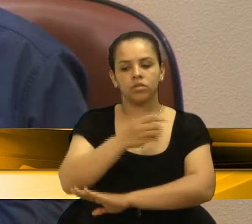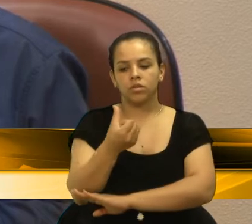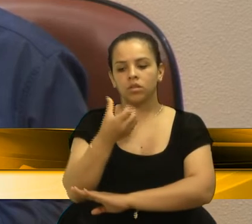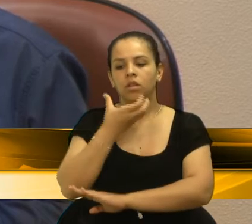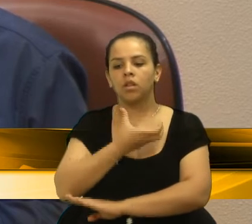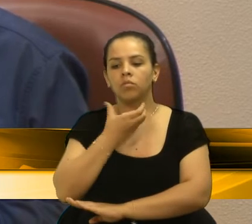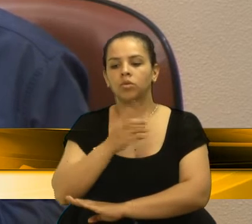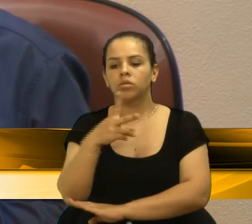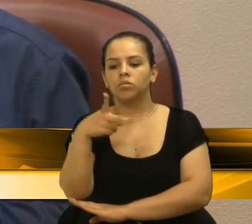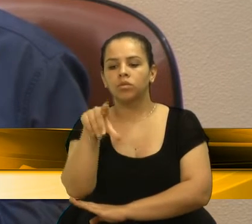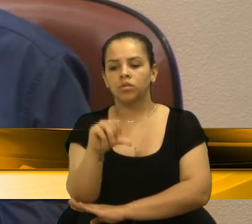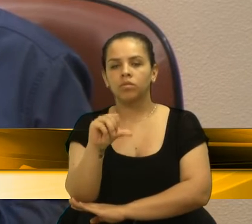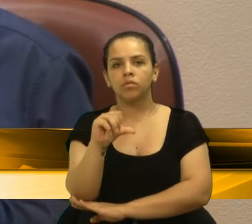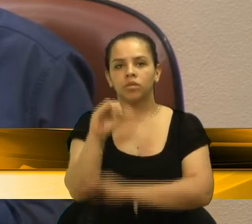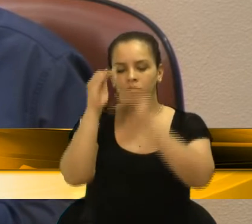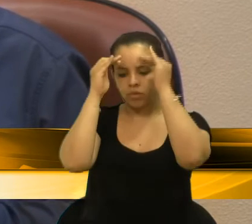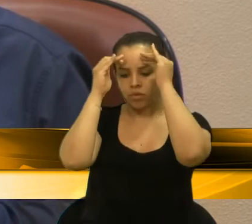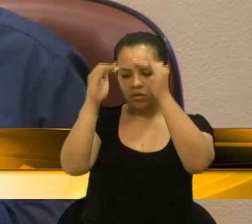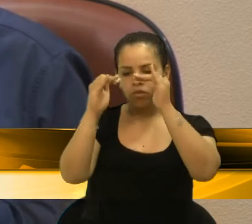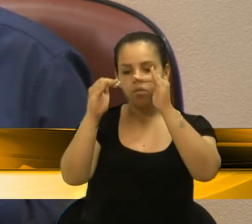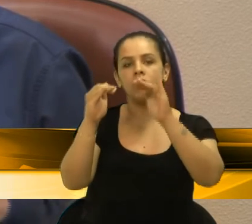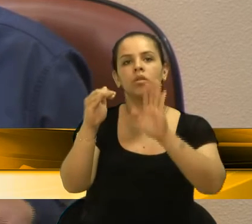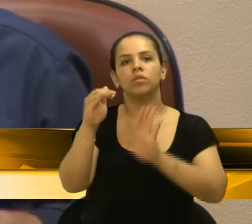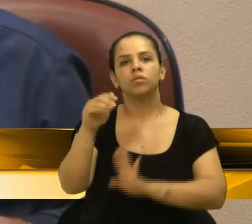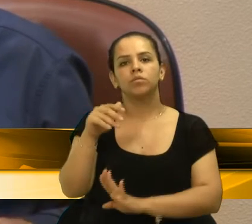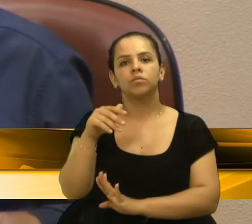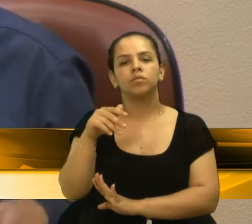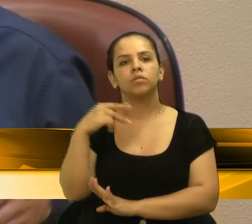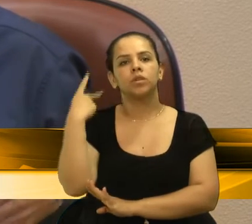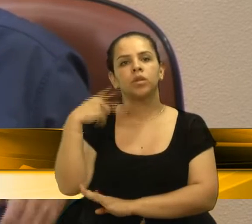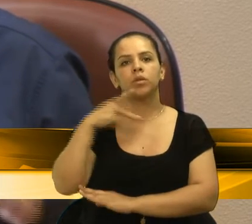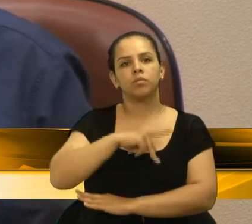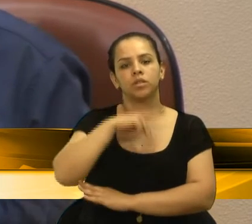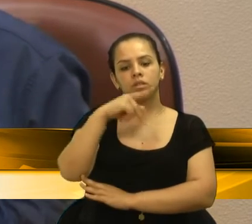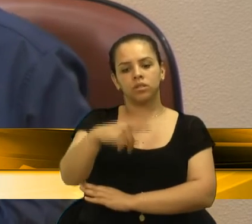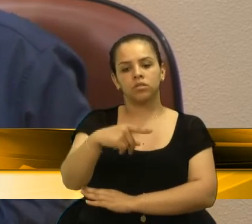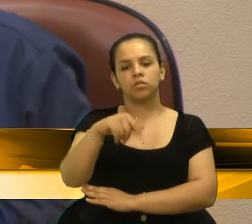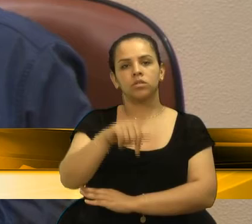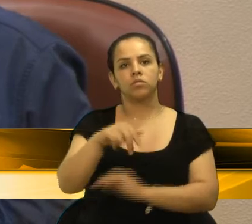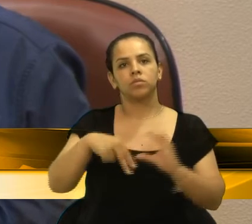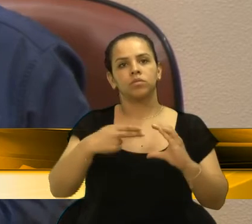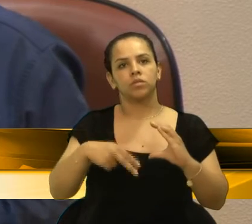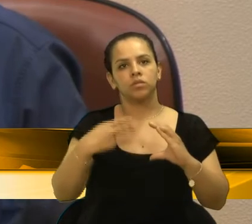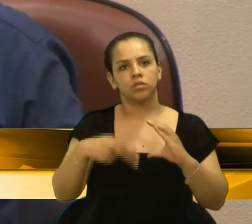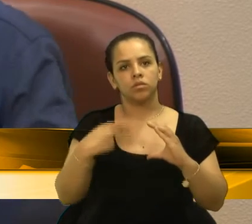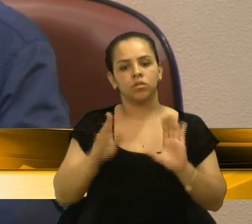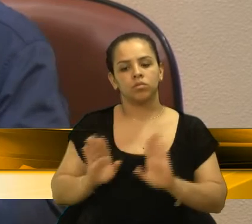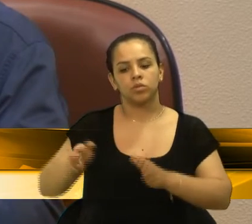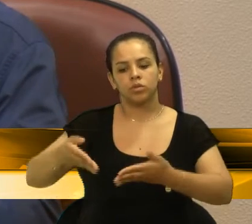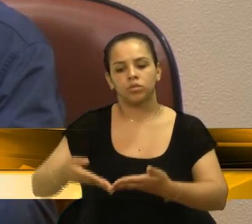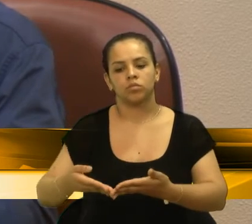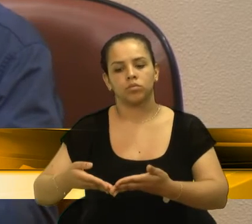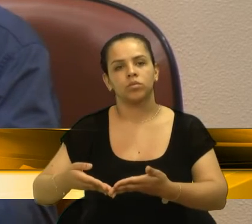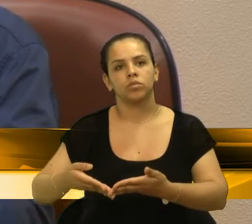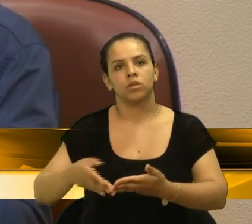dezembro de 2019. Respeitosamente, vereador Alceu João Tomé, presidente da comissão processante. Comissão processante,